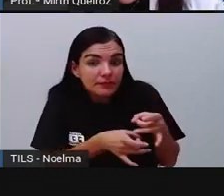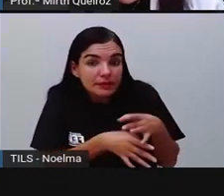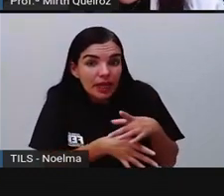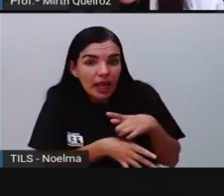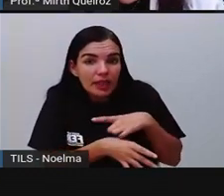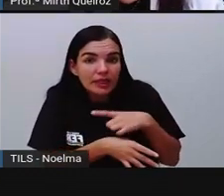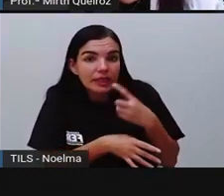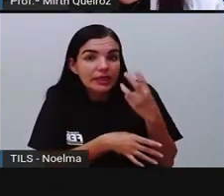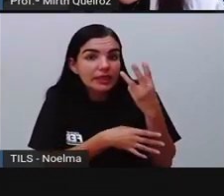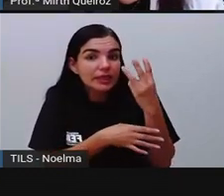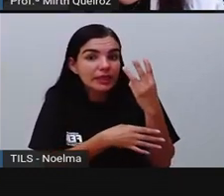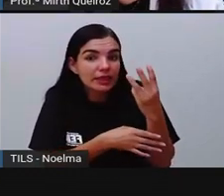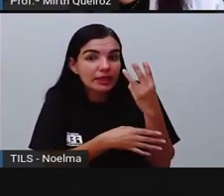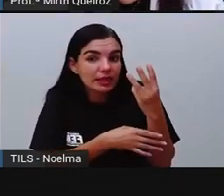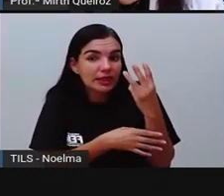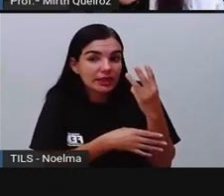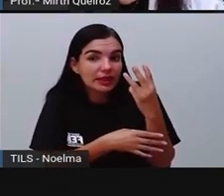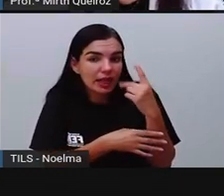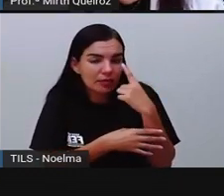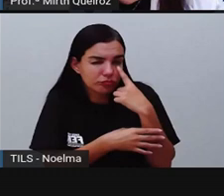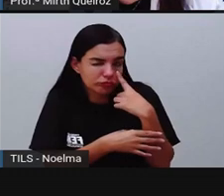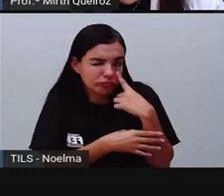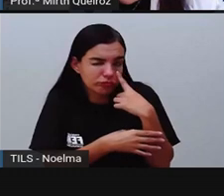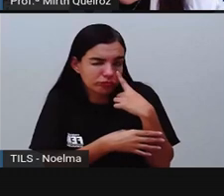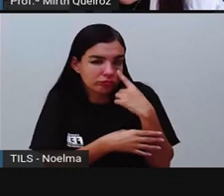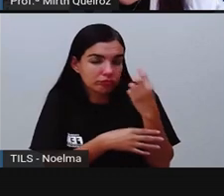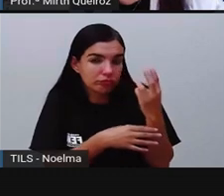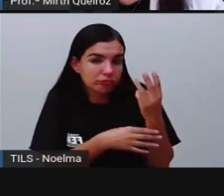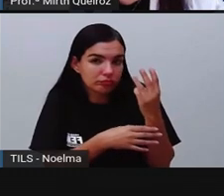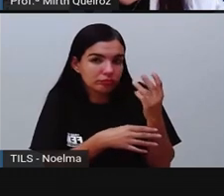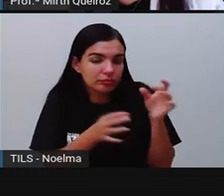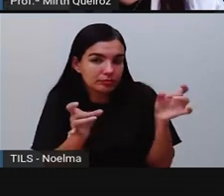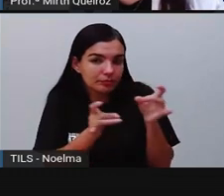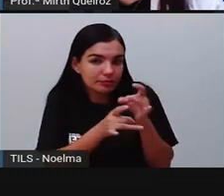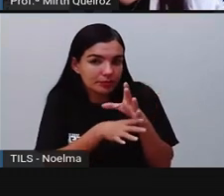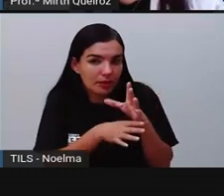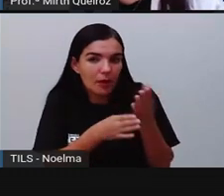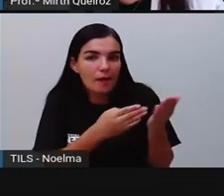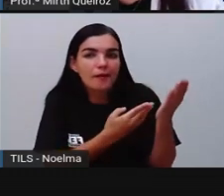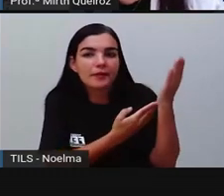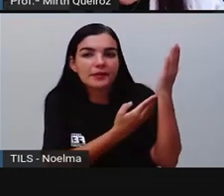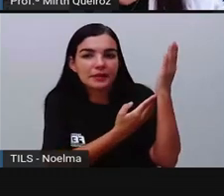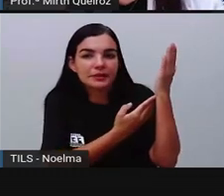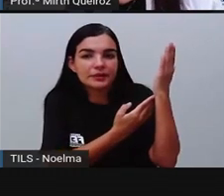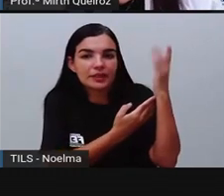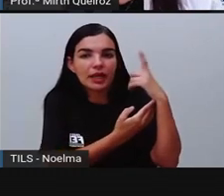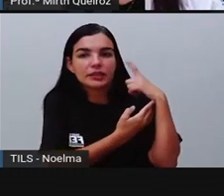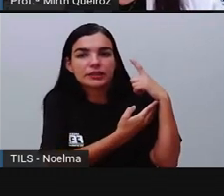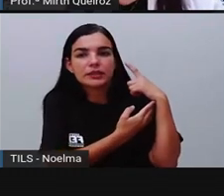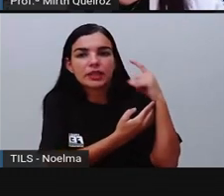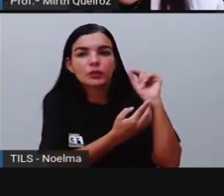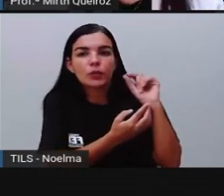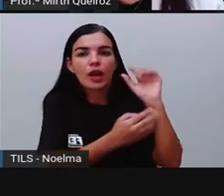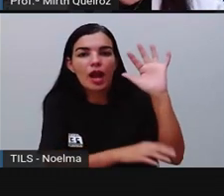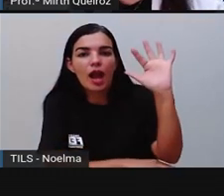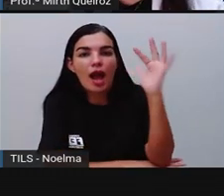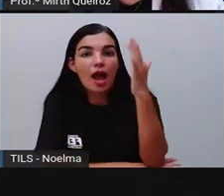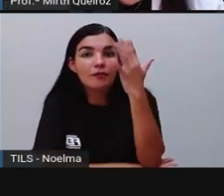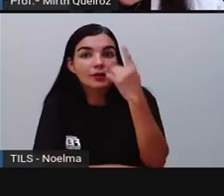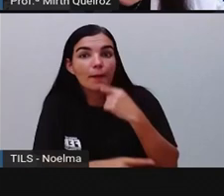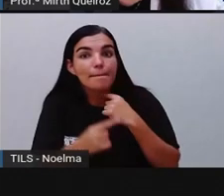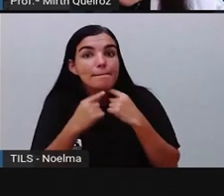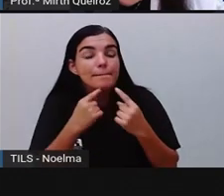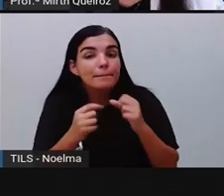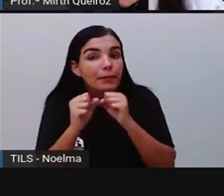três tipos de resoluções diferentes que eu vou apresentar para vocês. Que resolução seria? Usando árvore